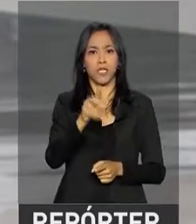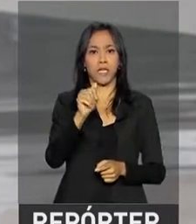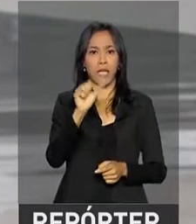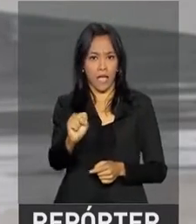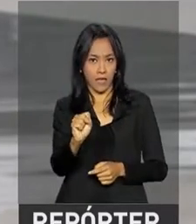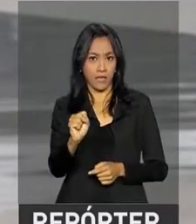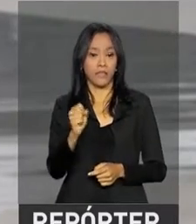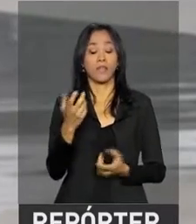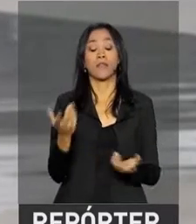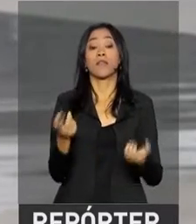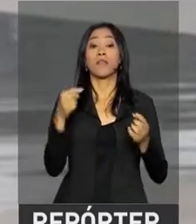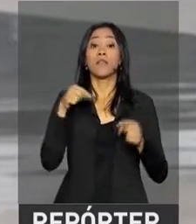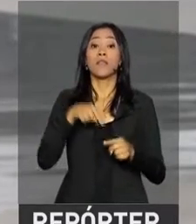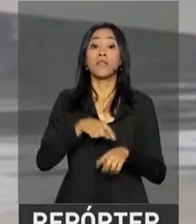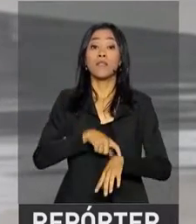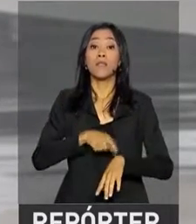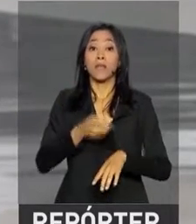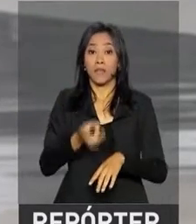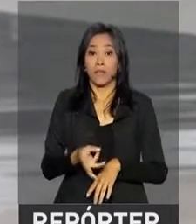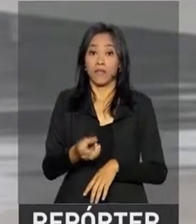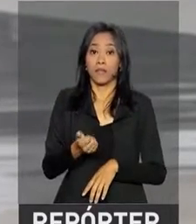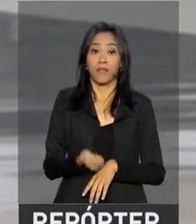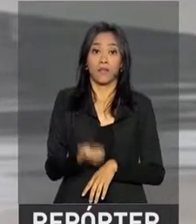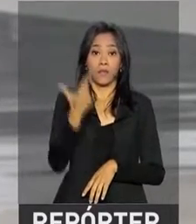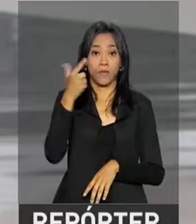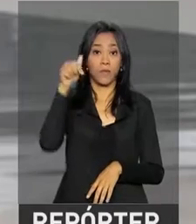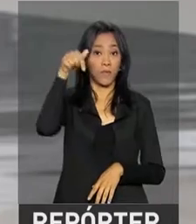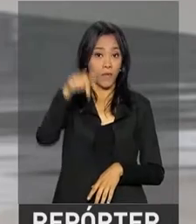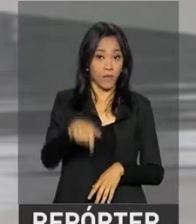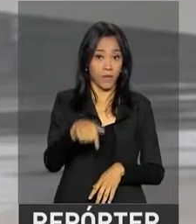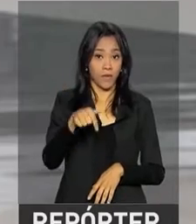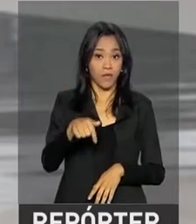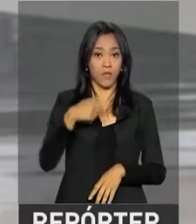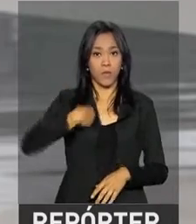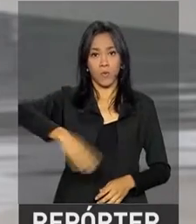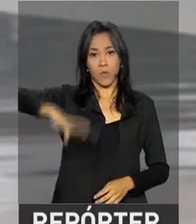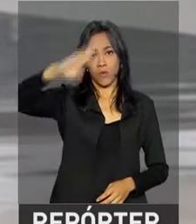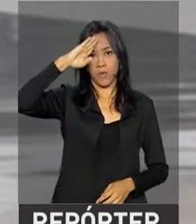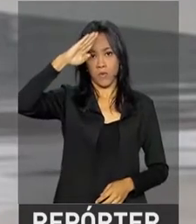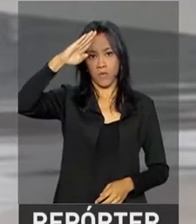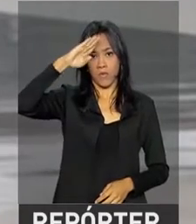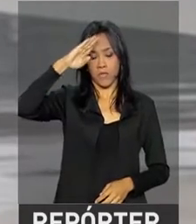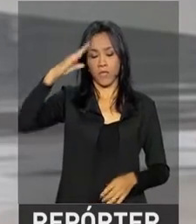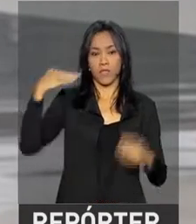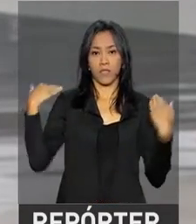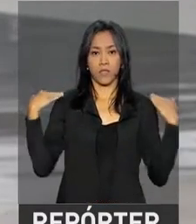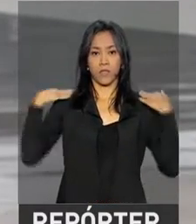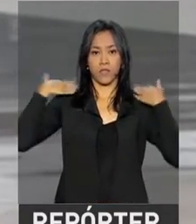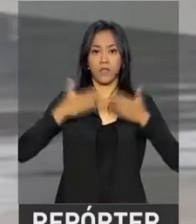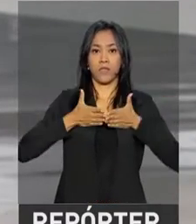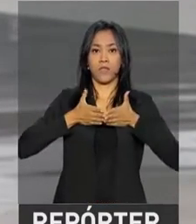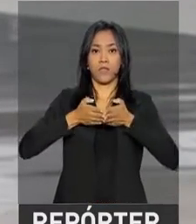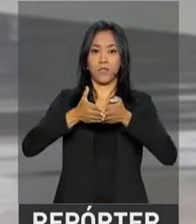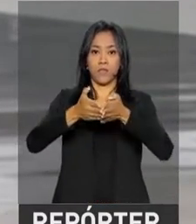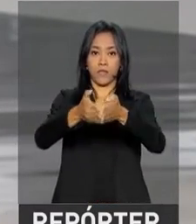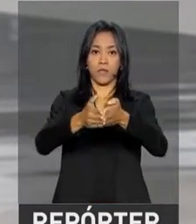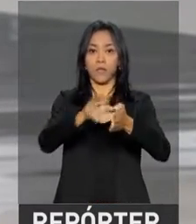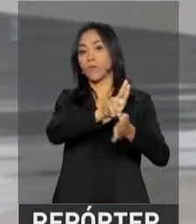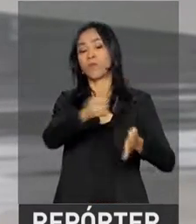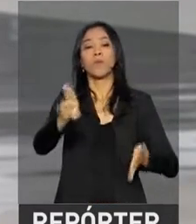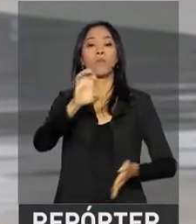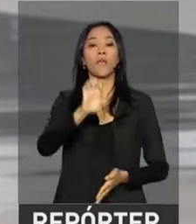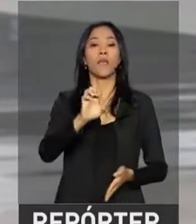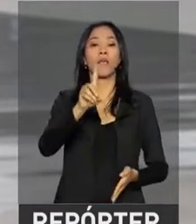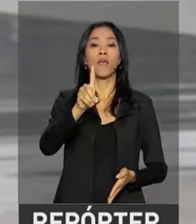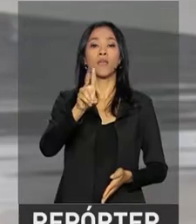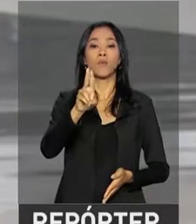dia, ele recebe aqui no Palácio Planalto, fechando a agenda, o comandante da Marinha, almirante de esquadra, Eduardo